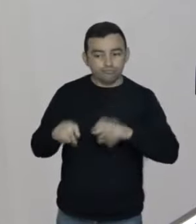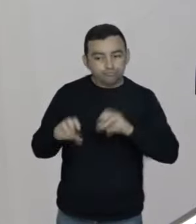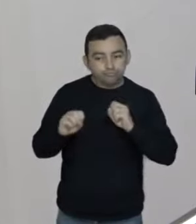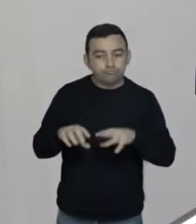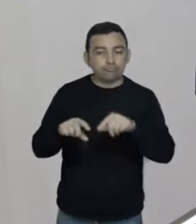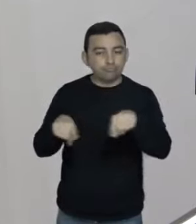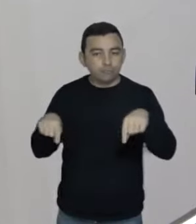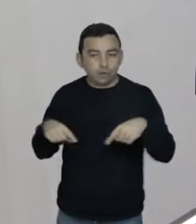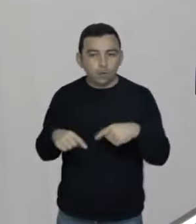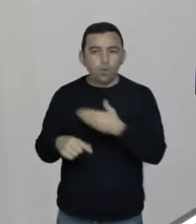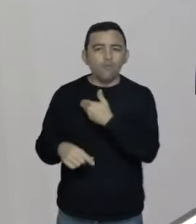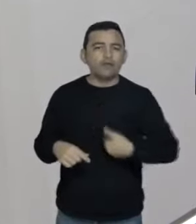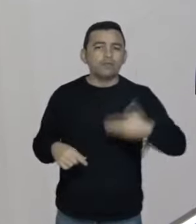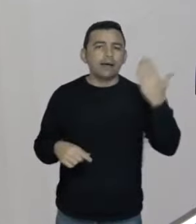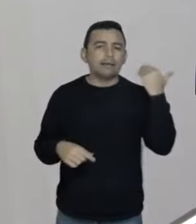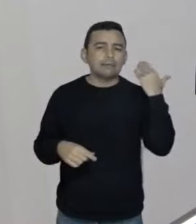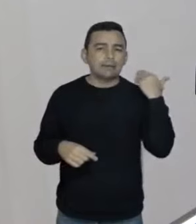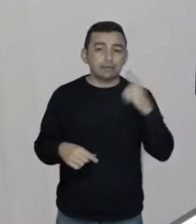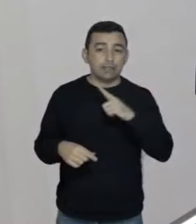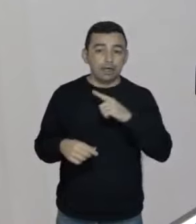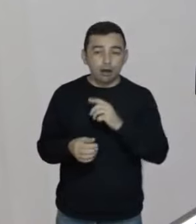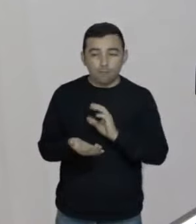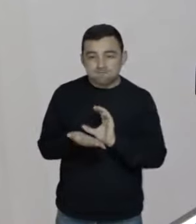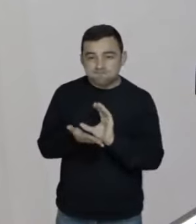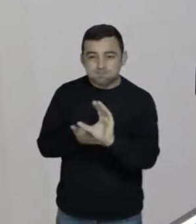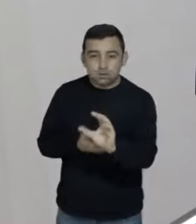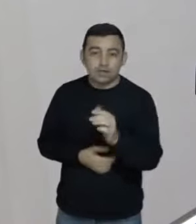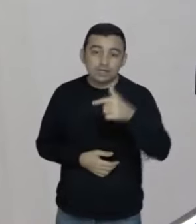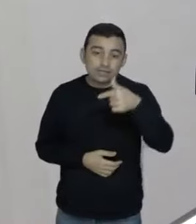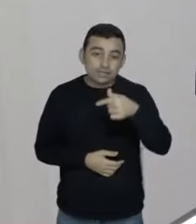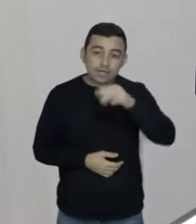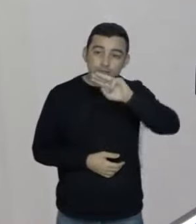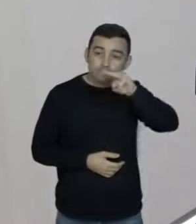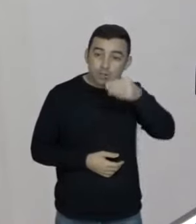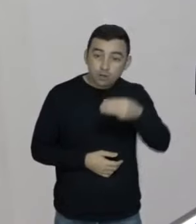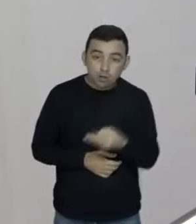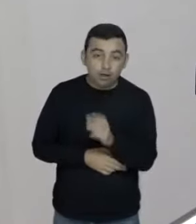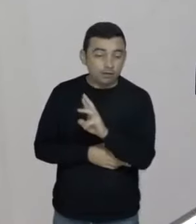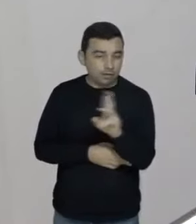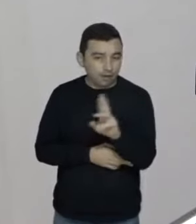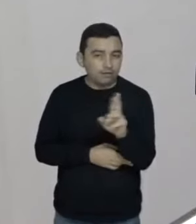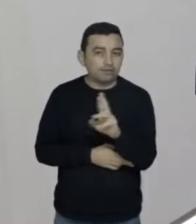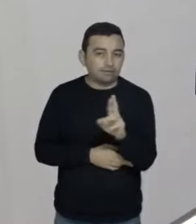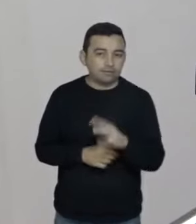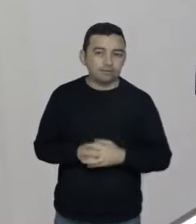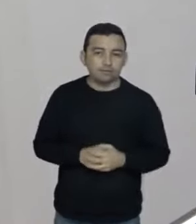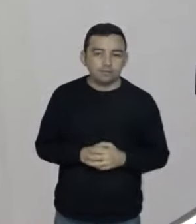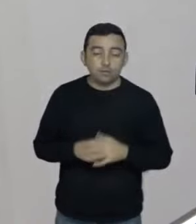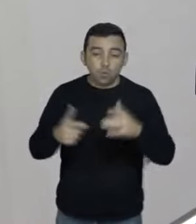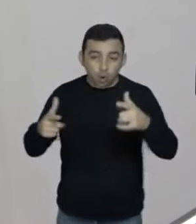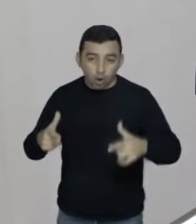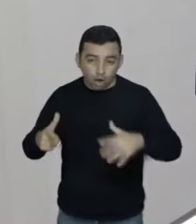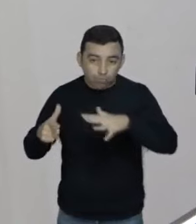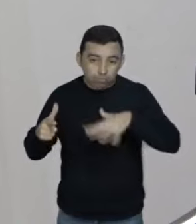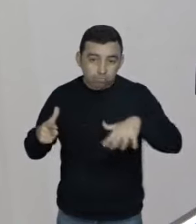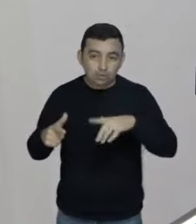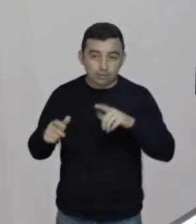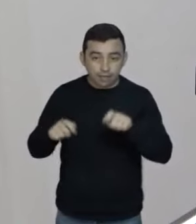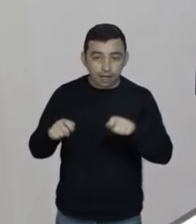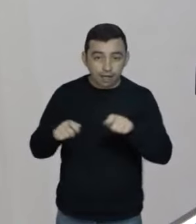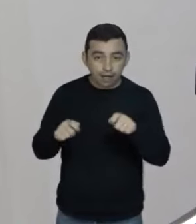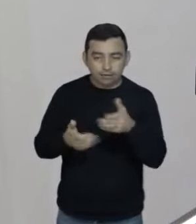da época e contou com o investimento aproximado de 7 milhões de reais o espaço tem capacidade